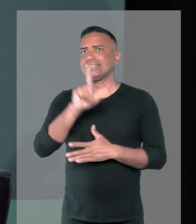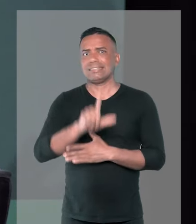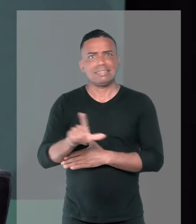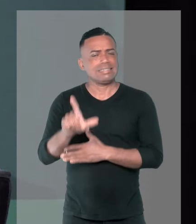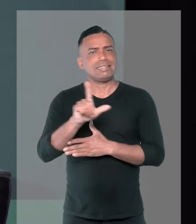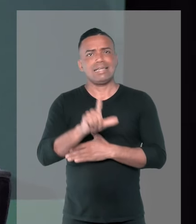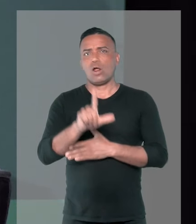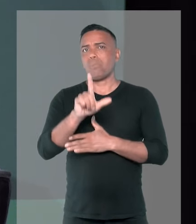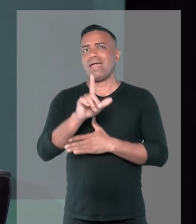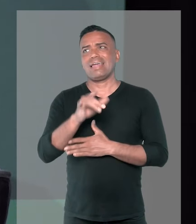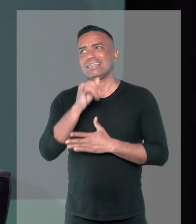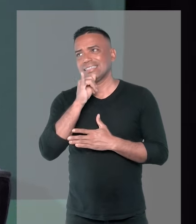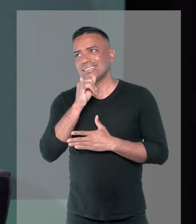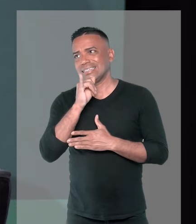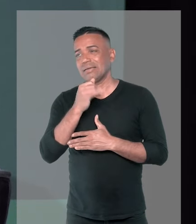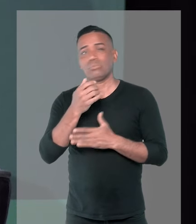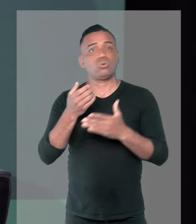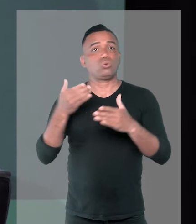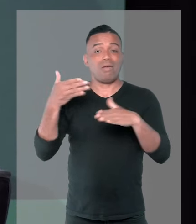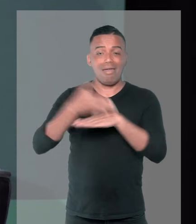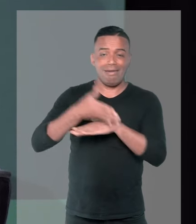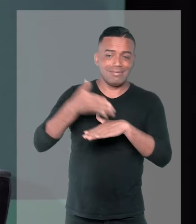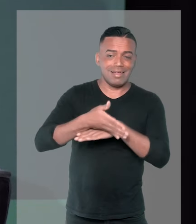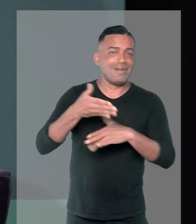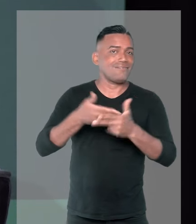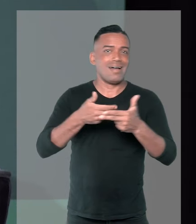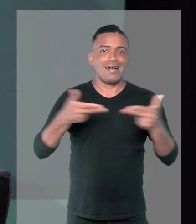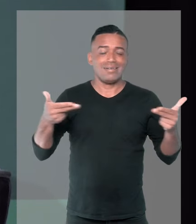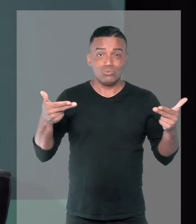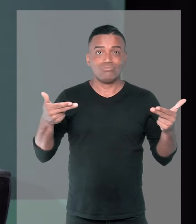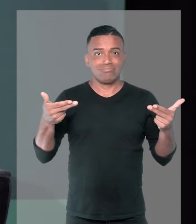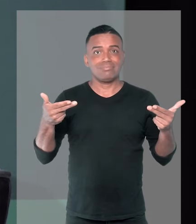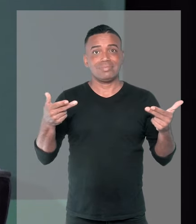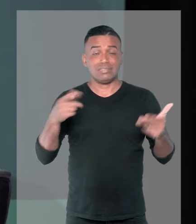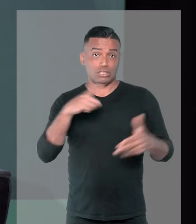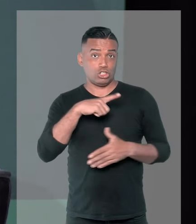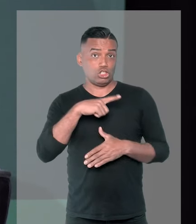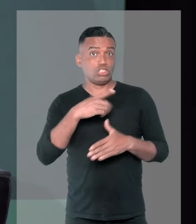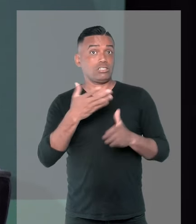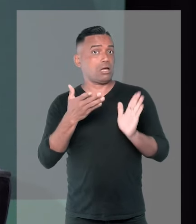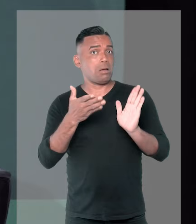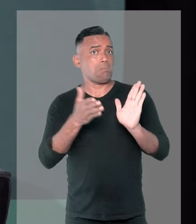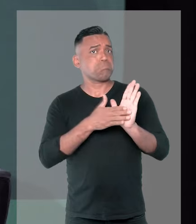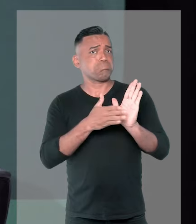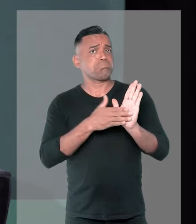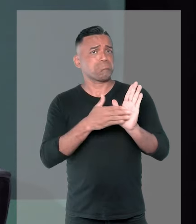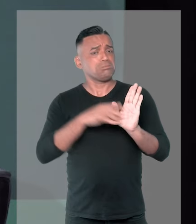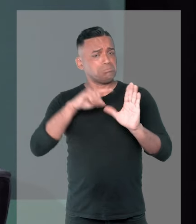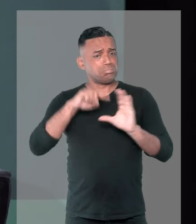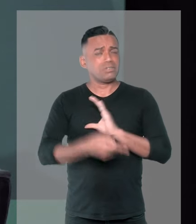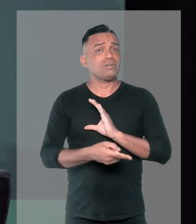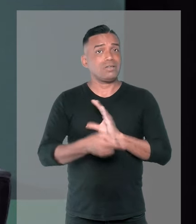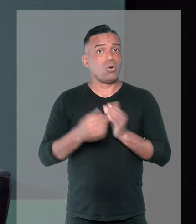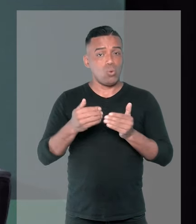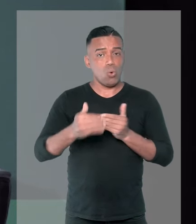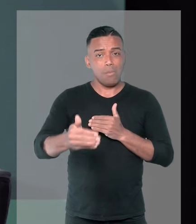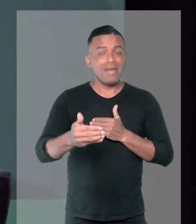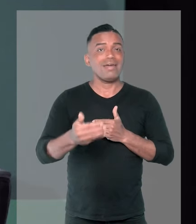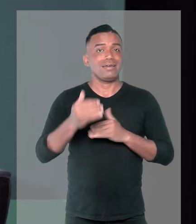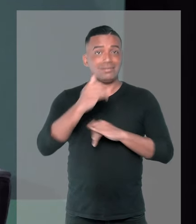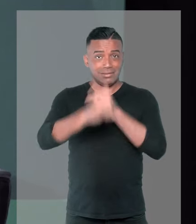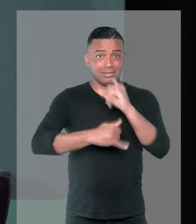aniquilado por novos entrantes e que tinha um pressuposto fundamental né lá no começo da internet a gente dizia